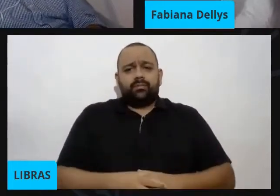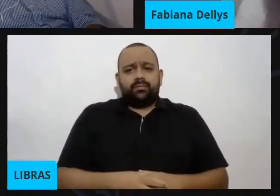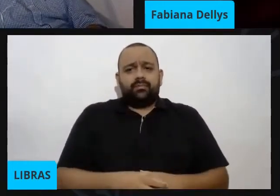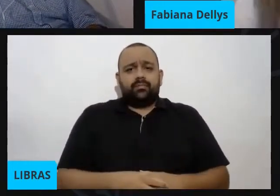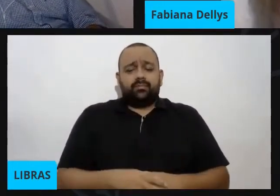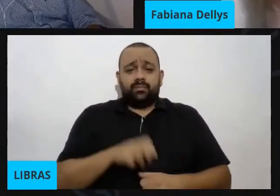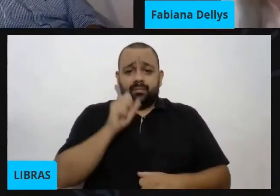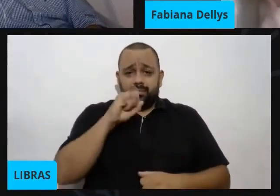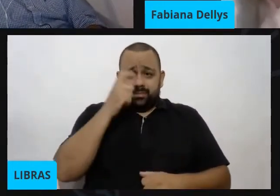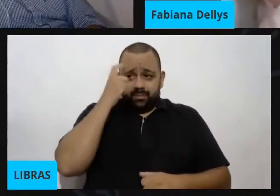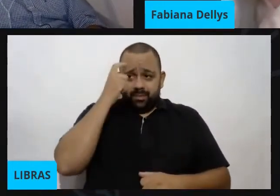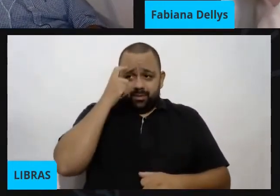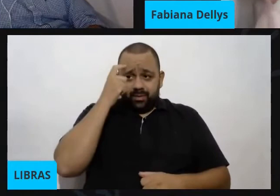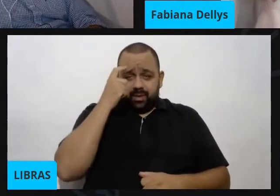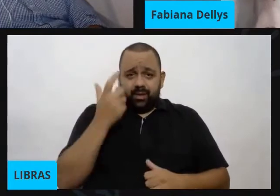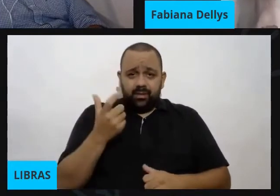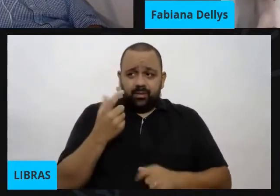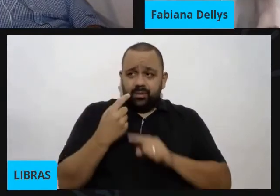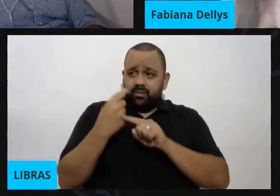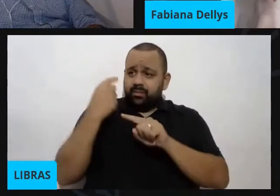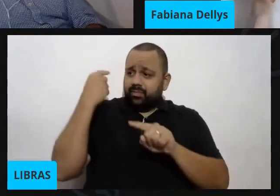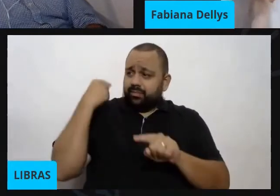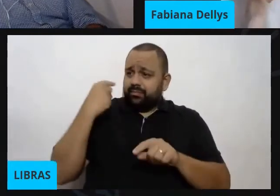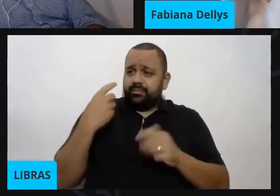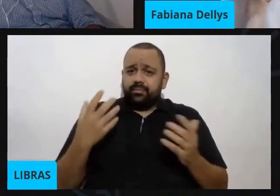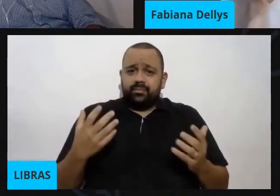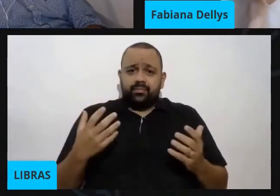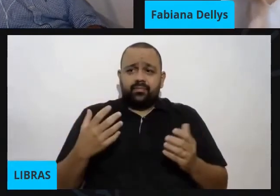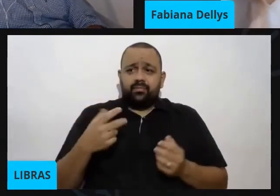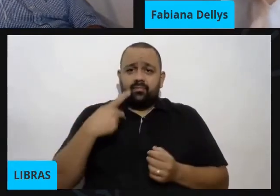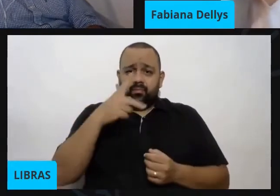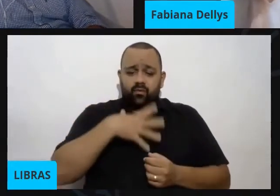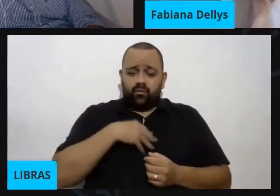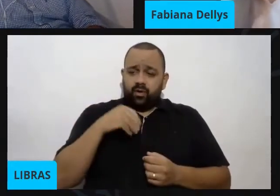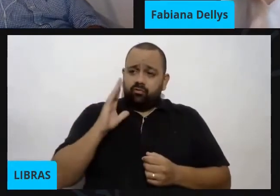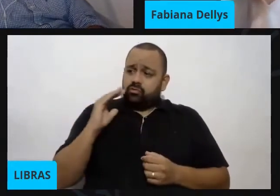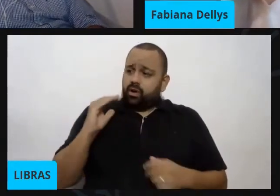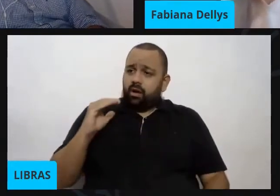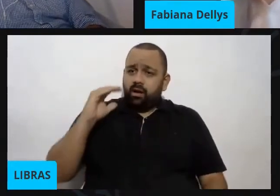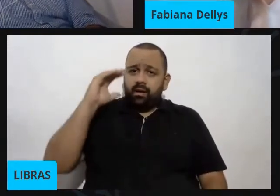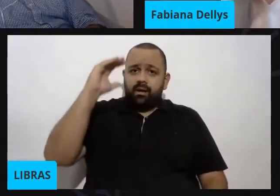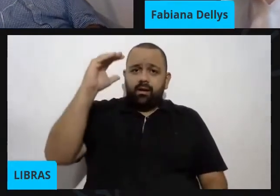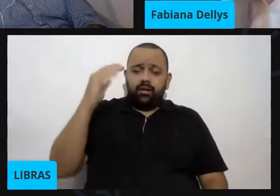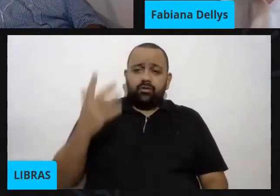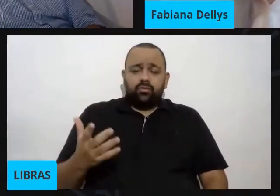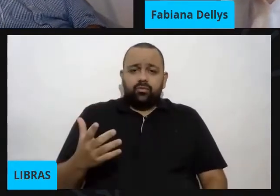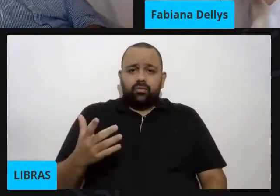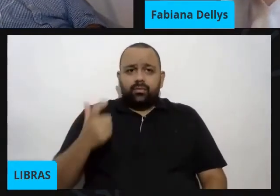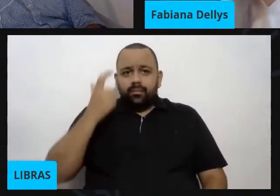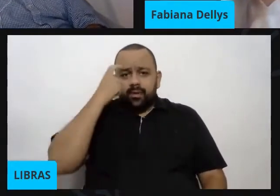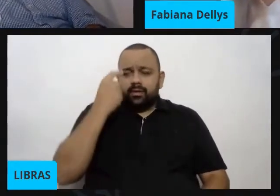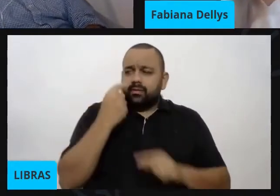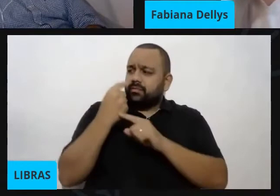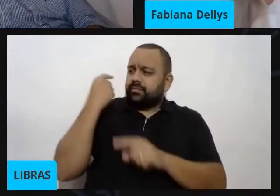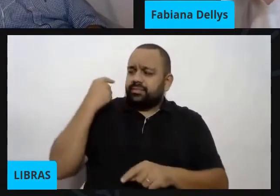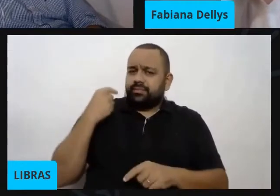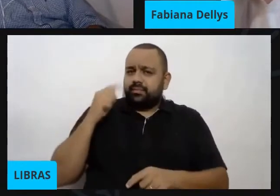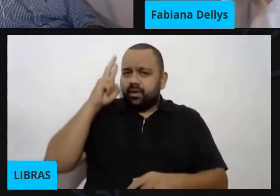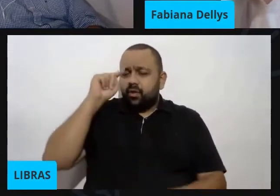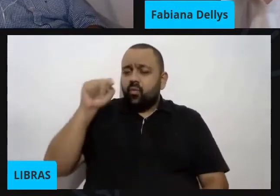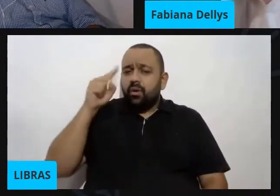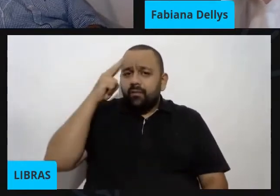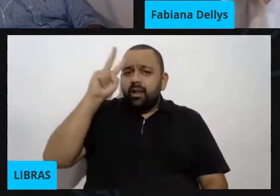Quando vocês olharem para trás, seu filho é adulto. E aí você pense sempre no que ele vai